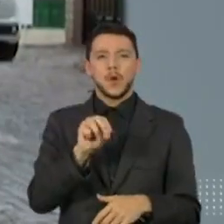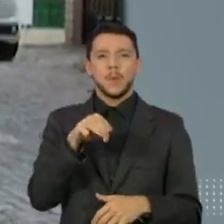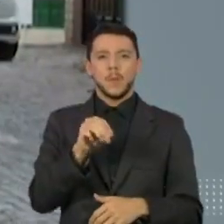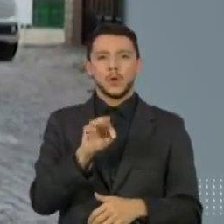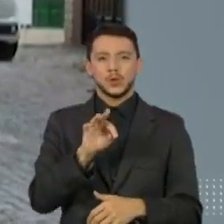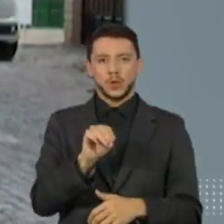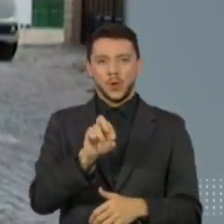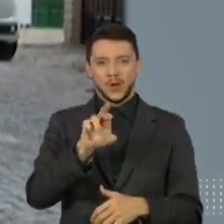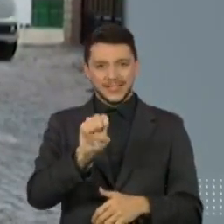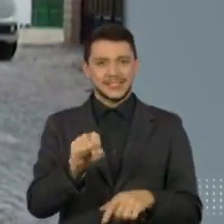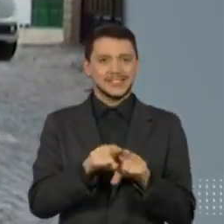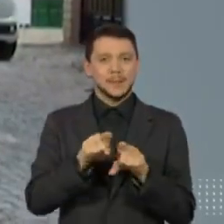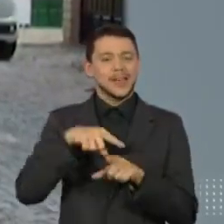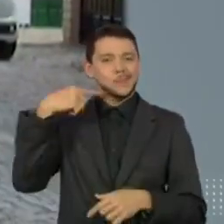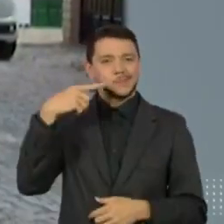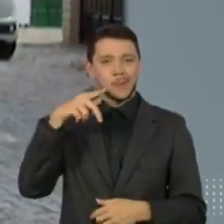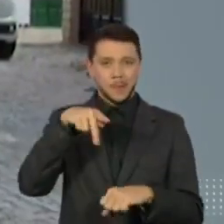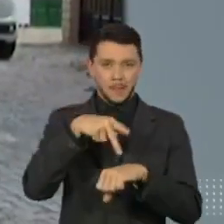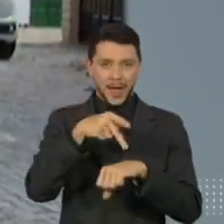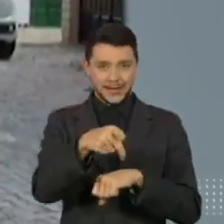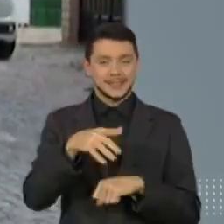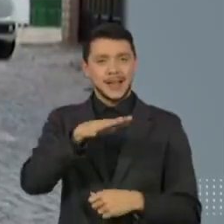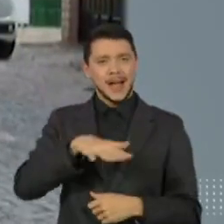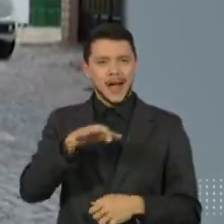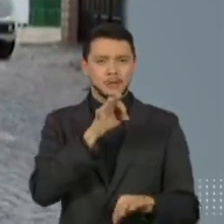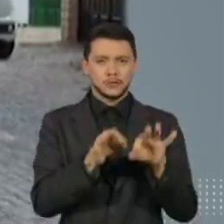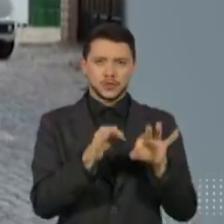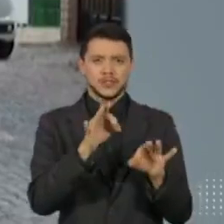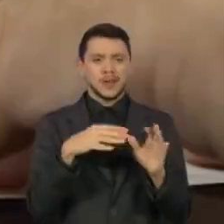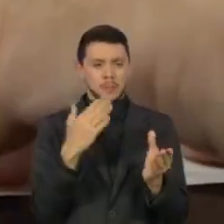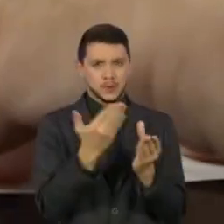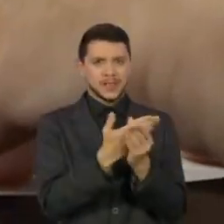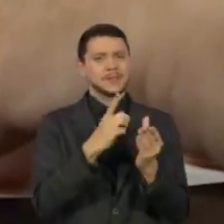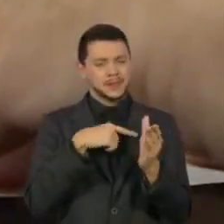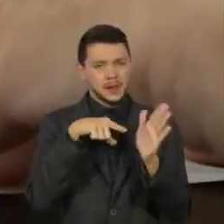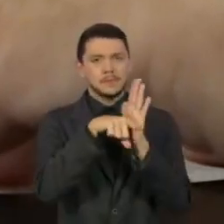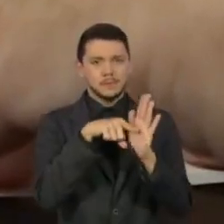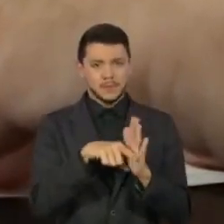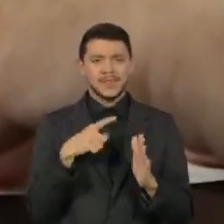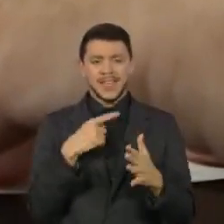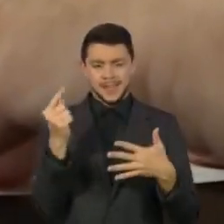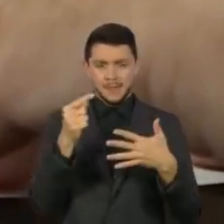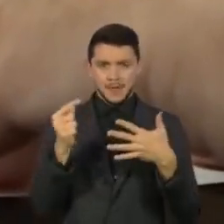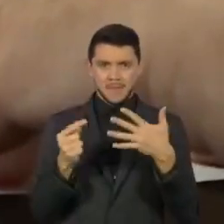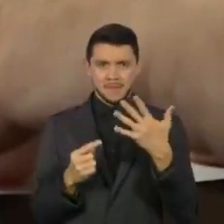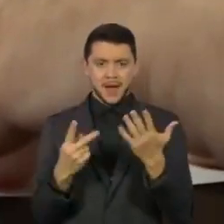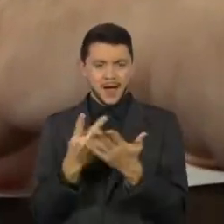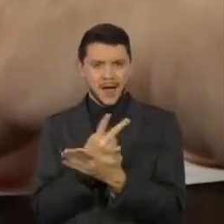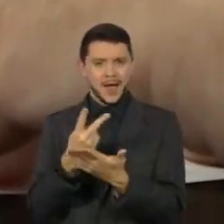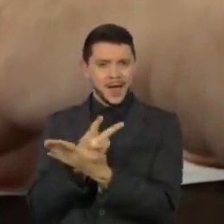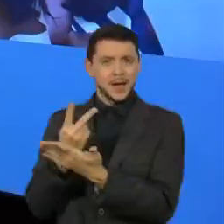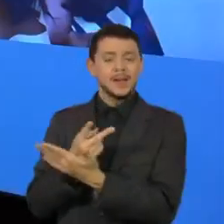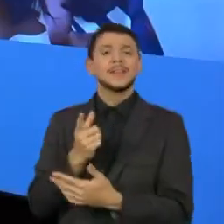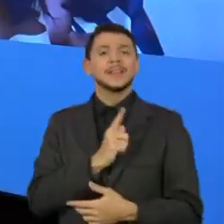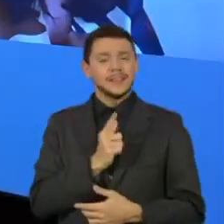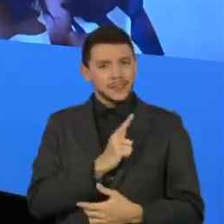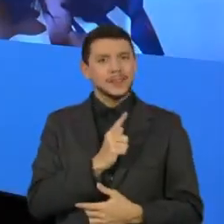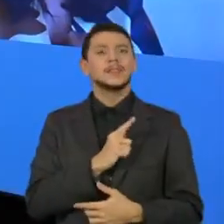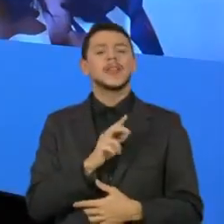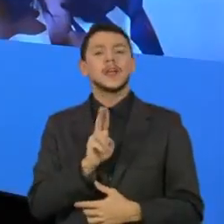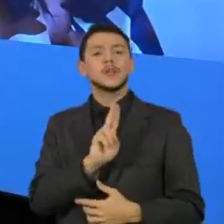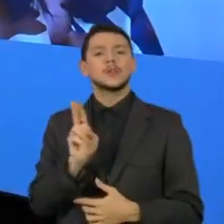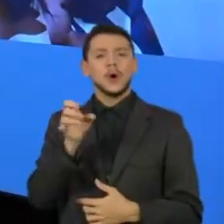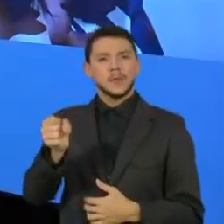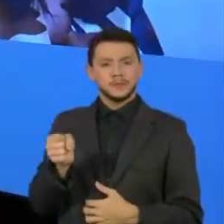processos Judiciários também foram analisados entre as irregularidades a ONU cita nomeação de